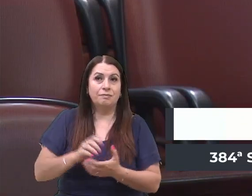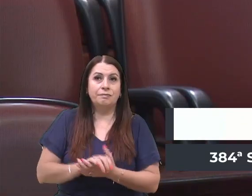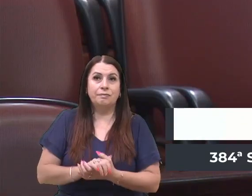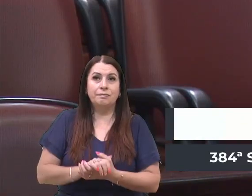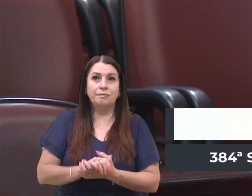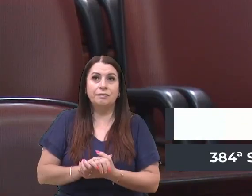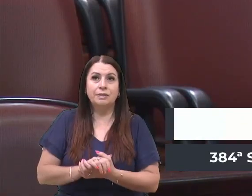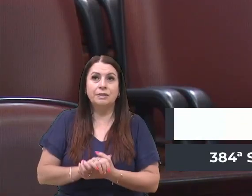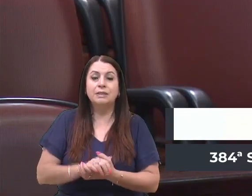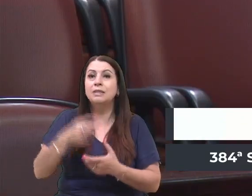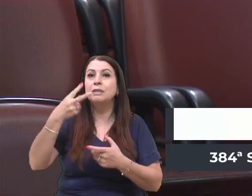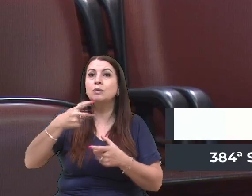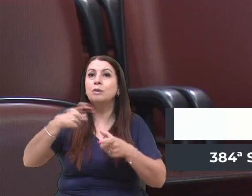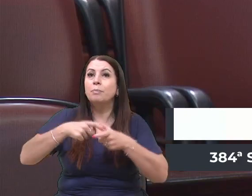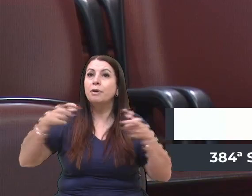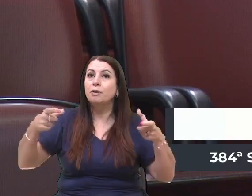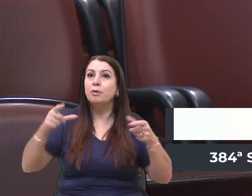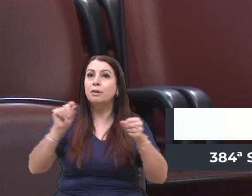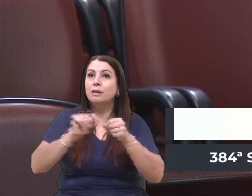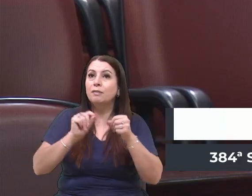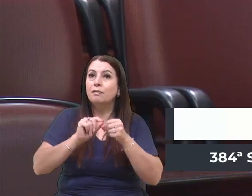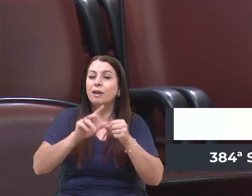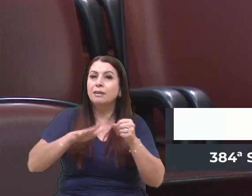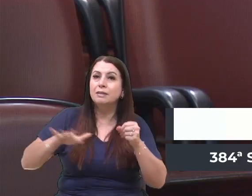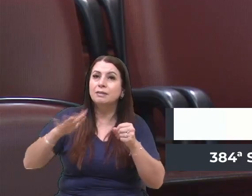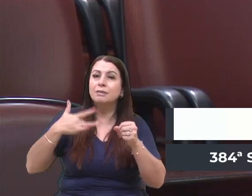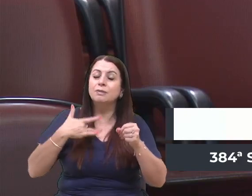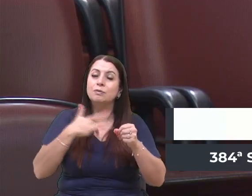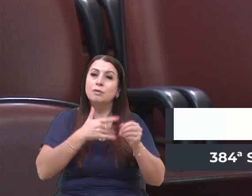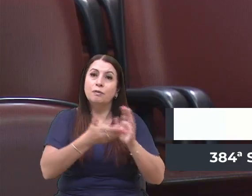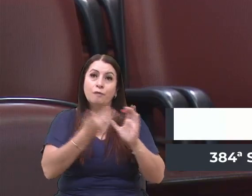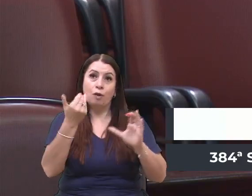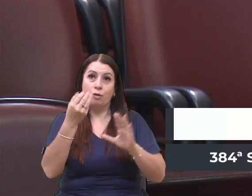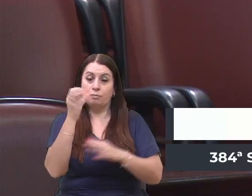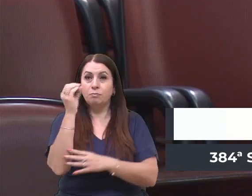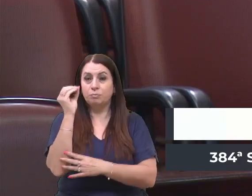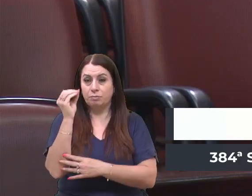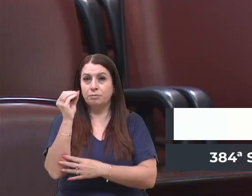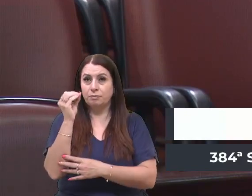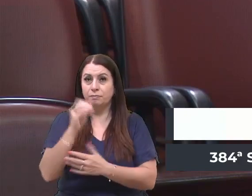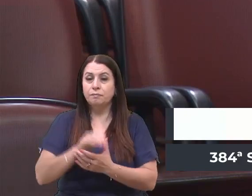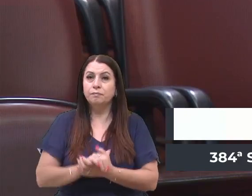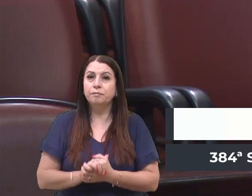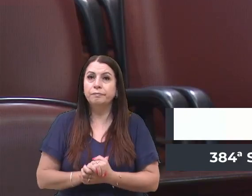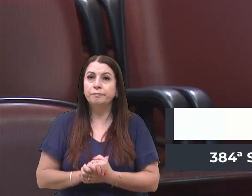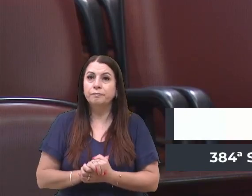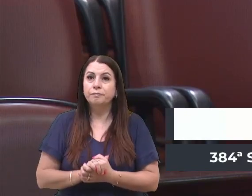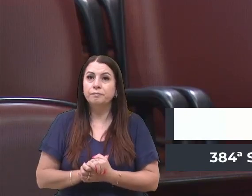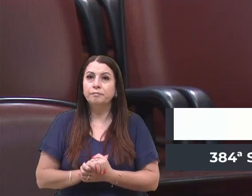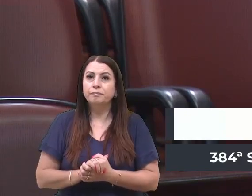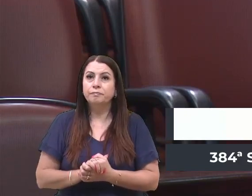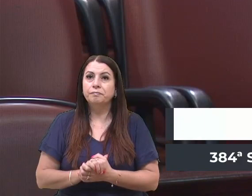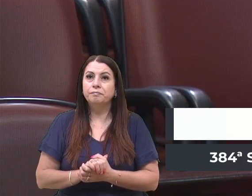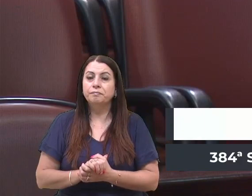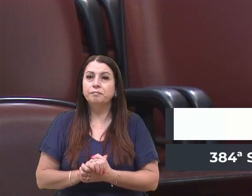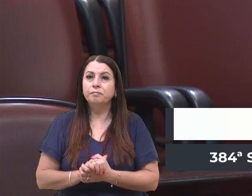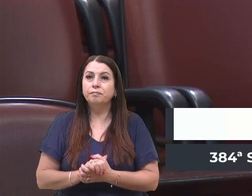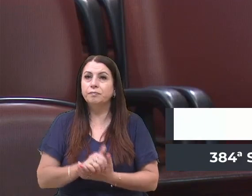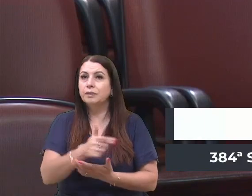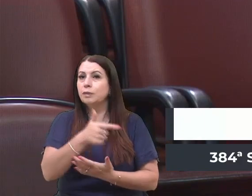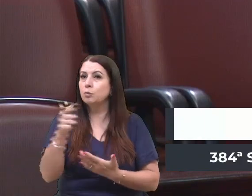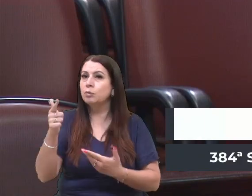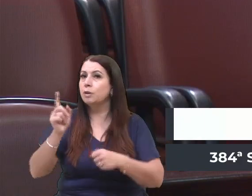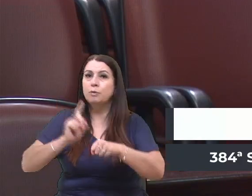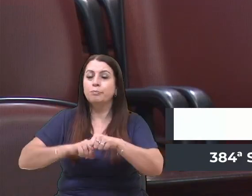sendo a 2ª maior que produz em saúde, fora a região metropolitana em Porto Alegre. Então, não tem momento